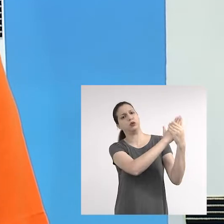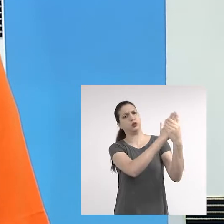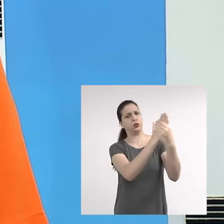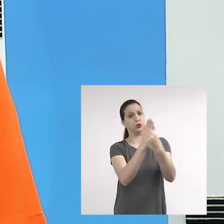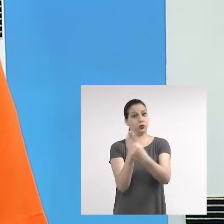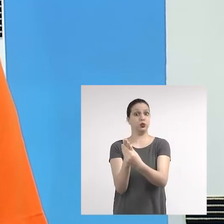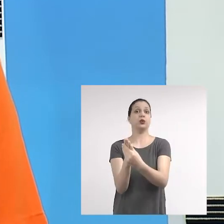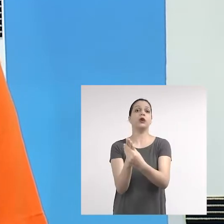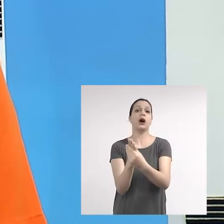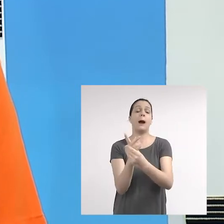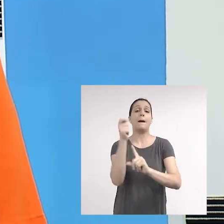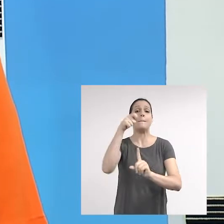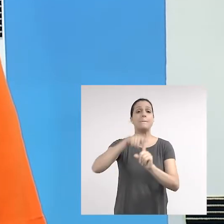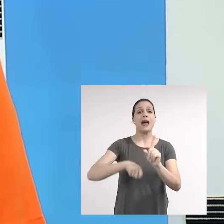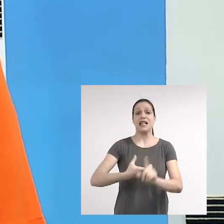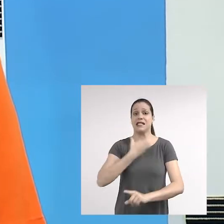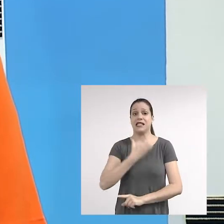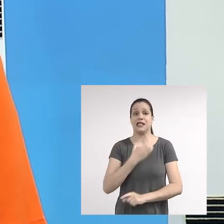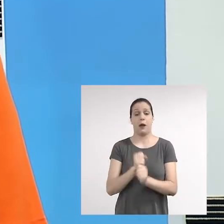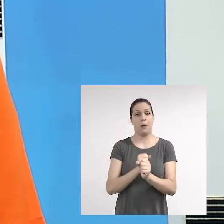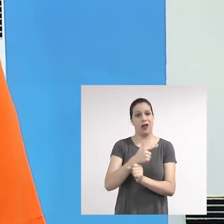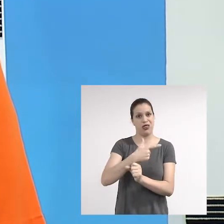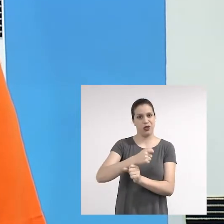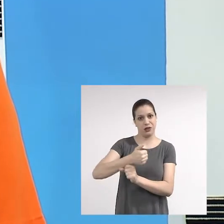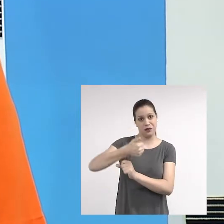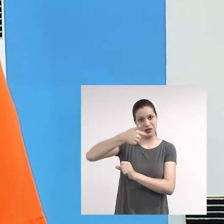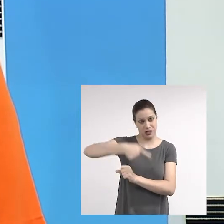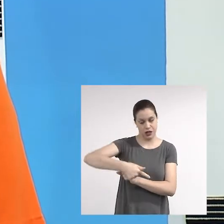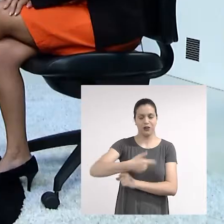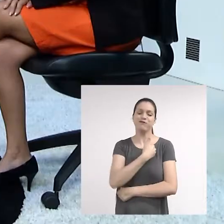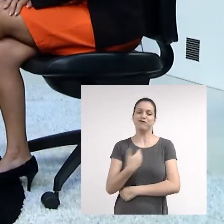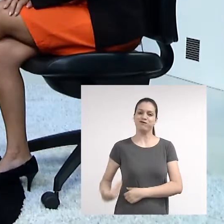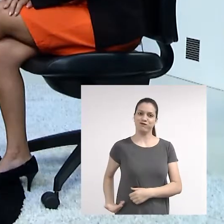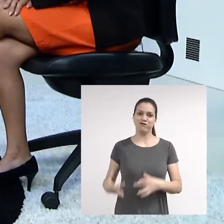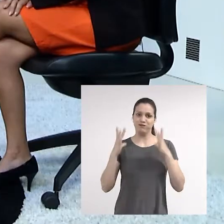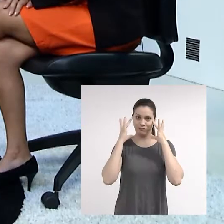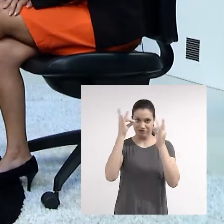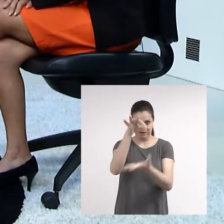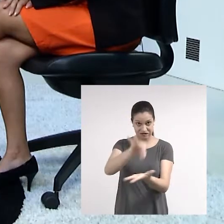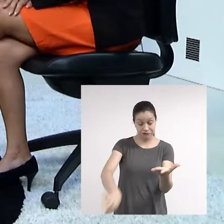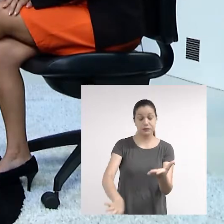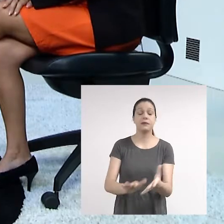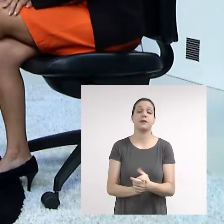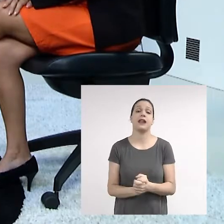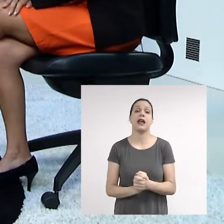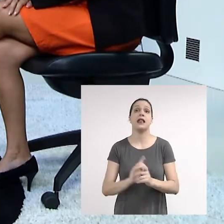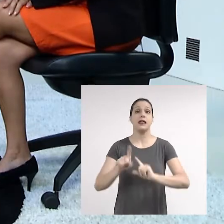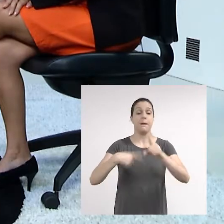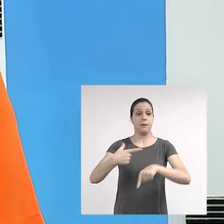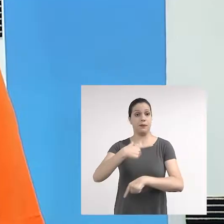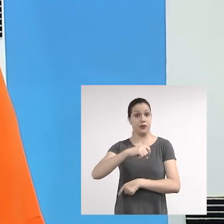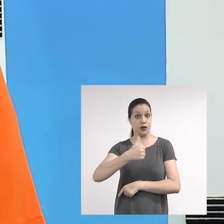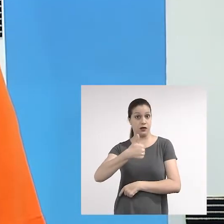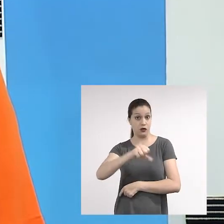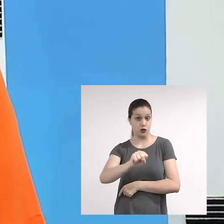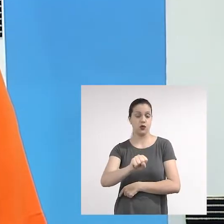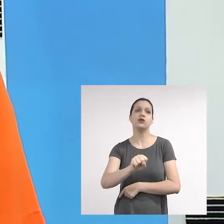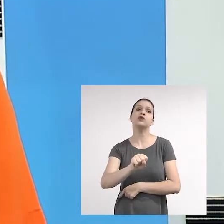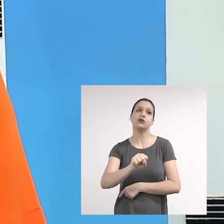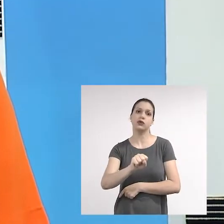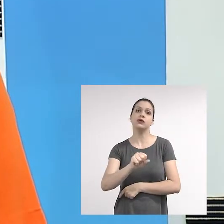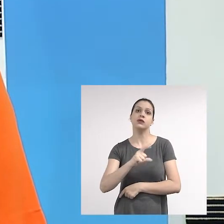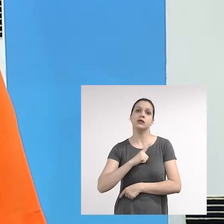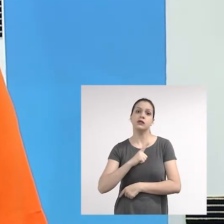tramitou na casa e no mês de dezembro de 2017 foi sancionado pelo governador. Aí já em